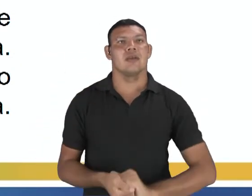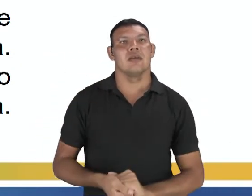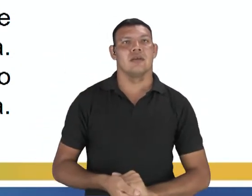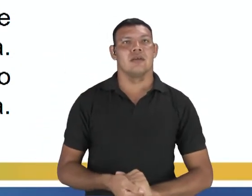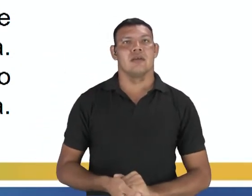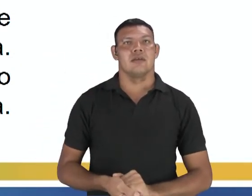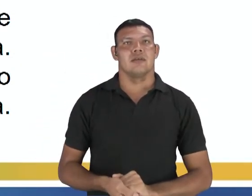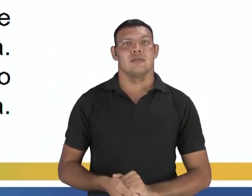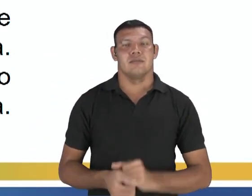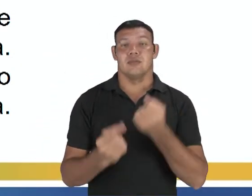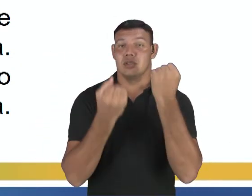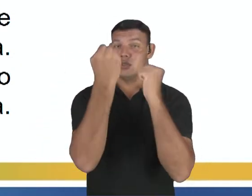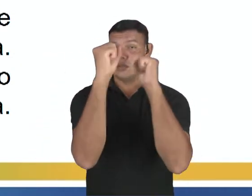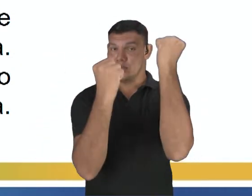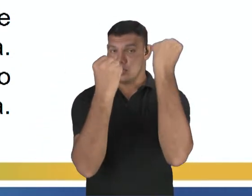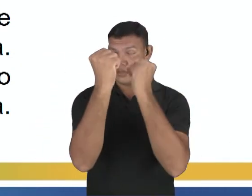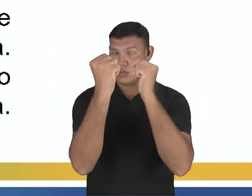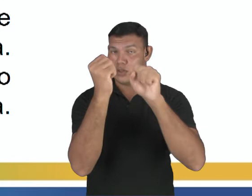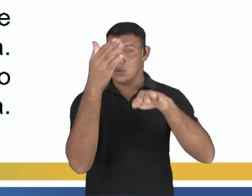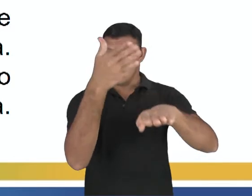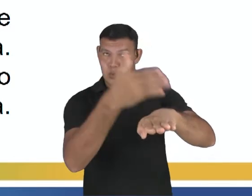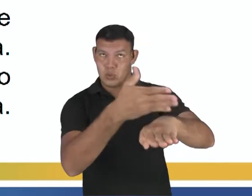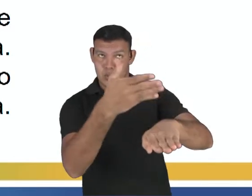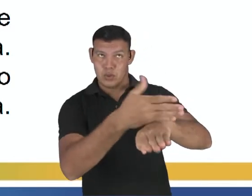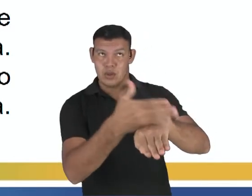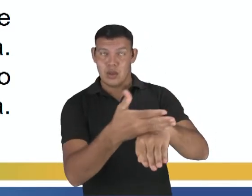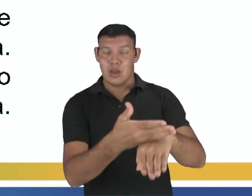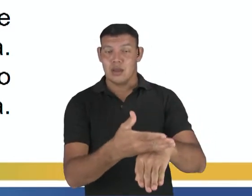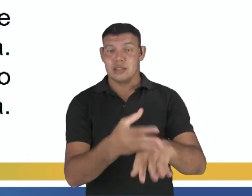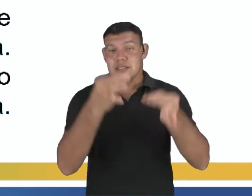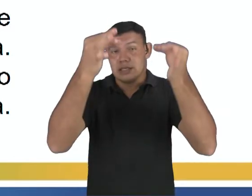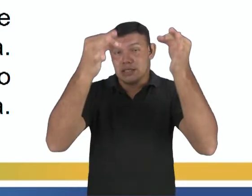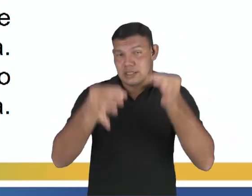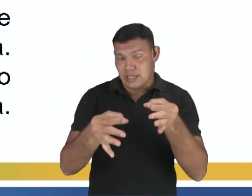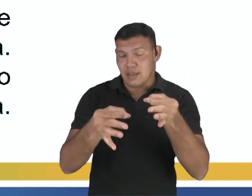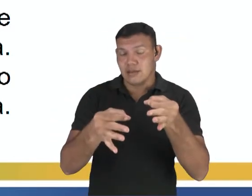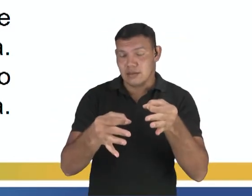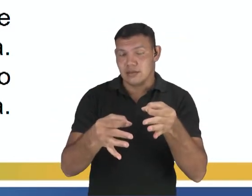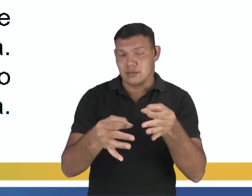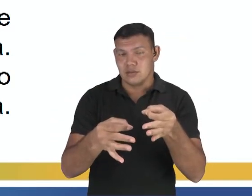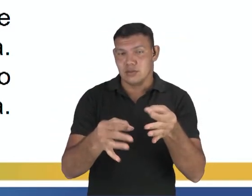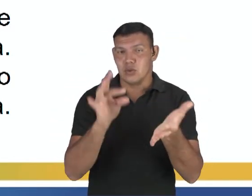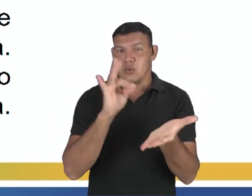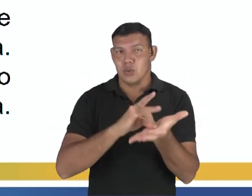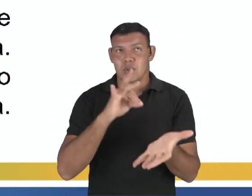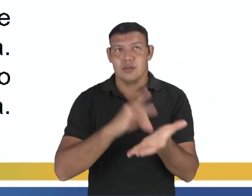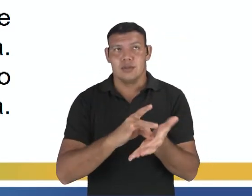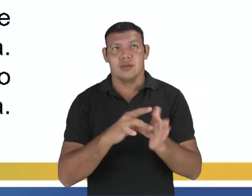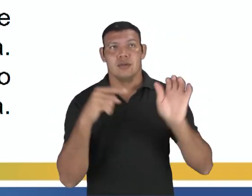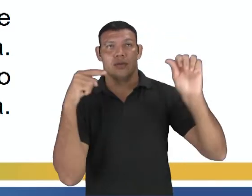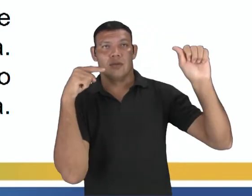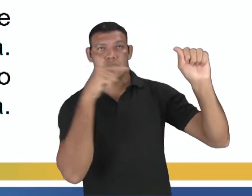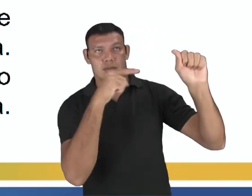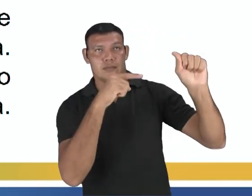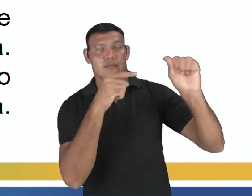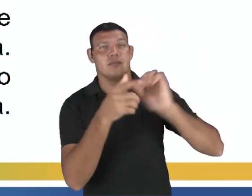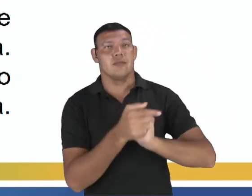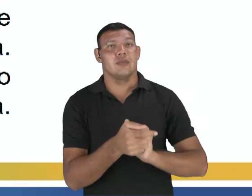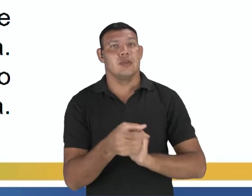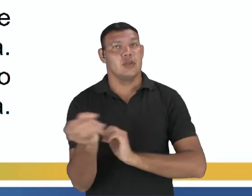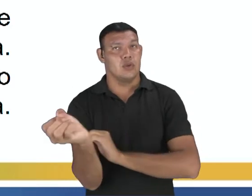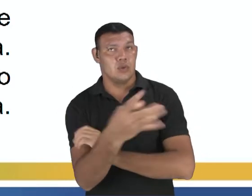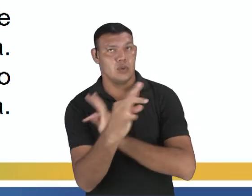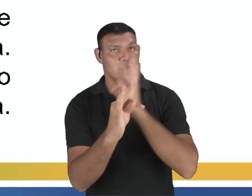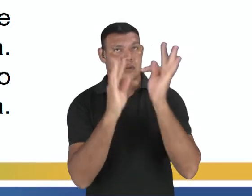A respeito da indústria moderna, é correto afirmar: A: com as inovações tecnológicas